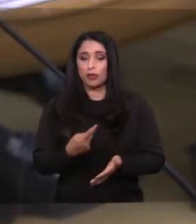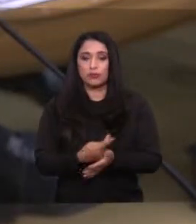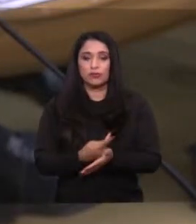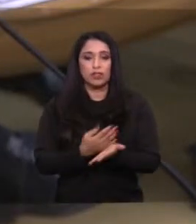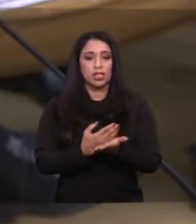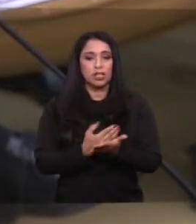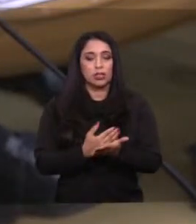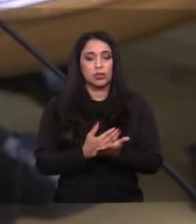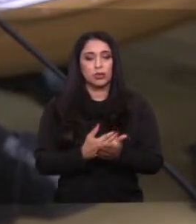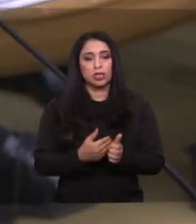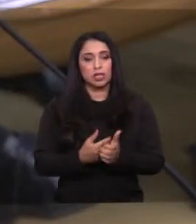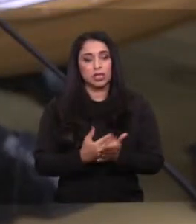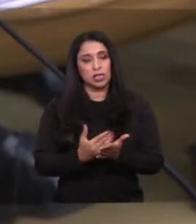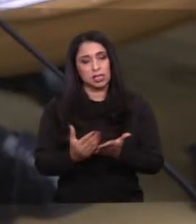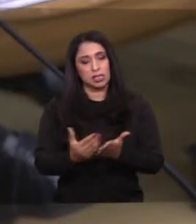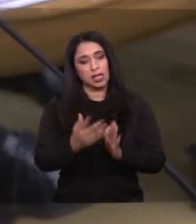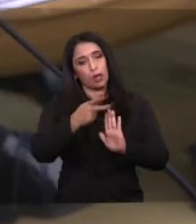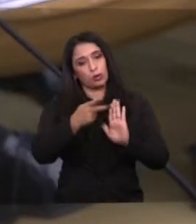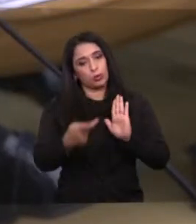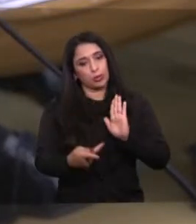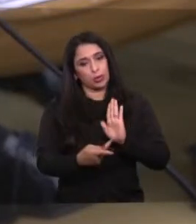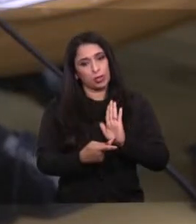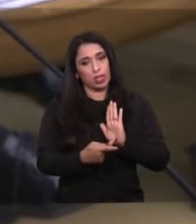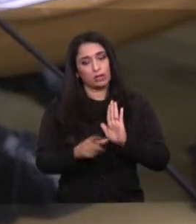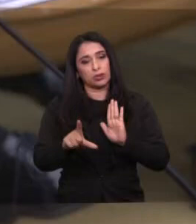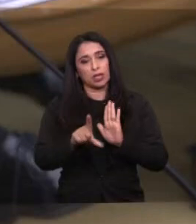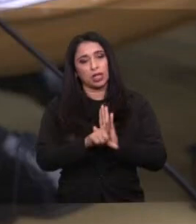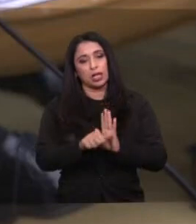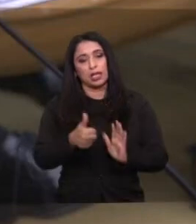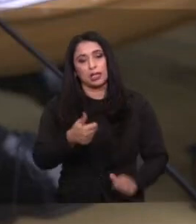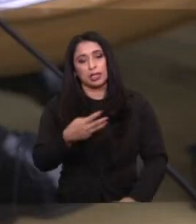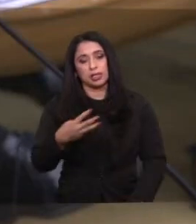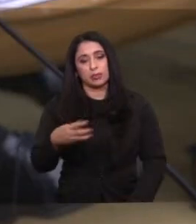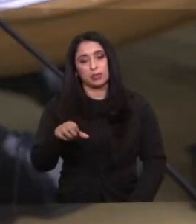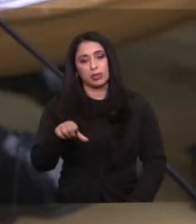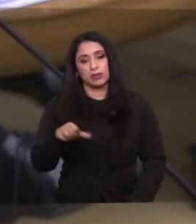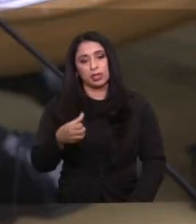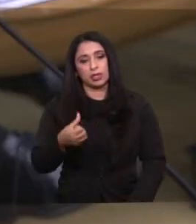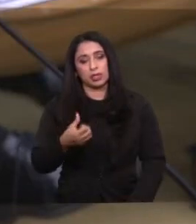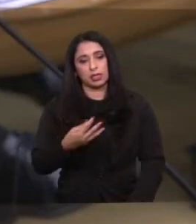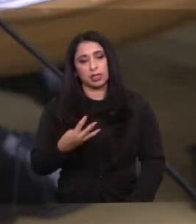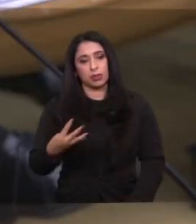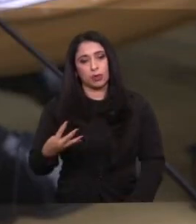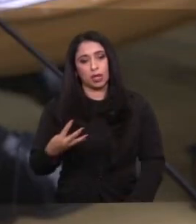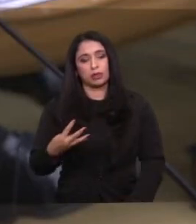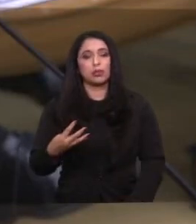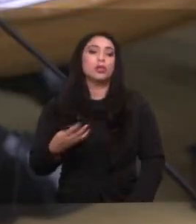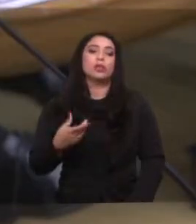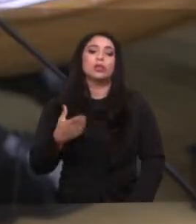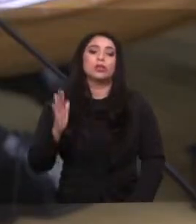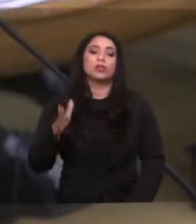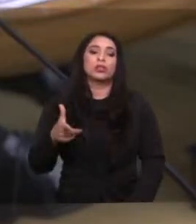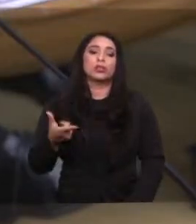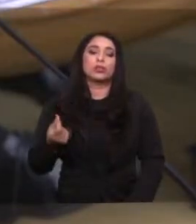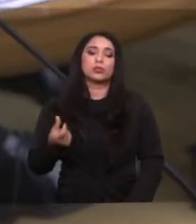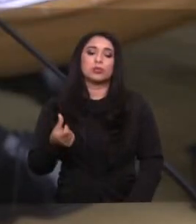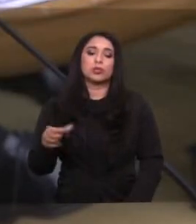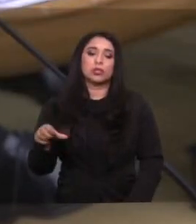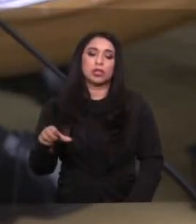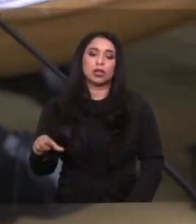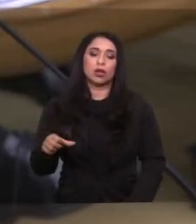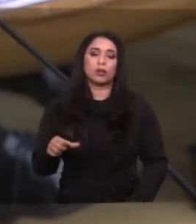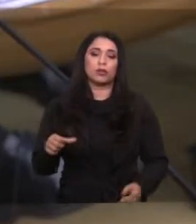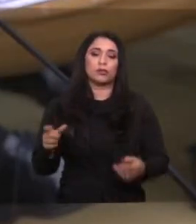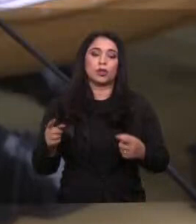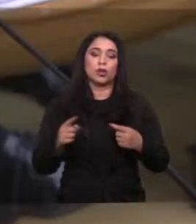iniciativa do projeto que resultou na Lei 13.964, de 2019. O segundo diz